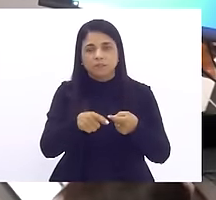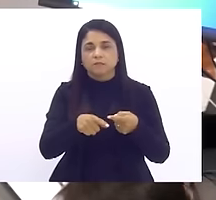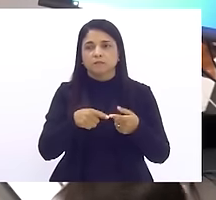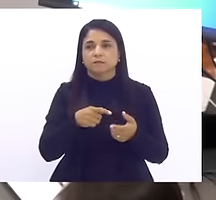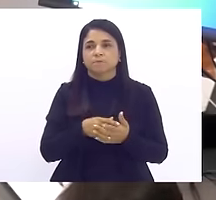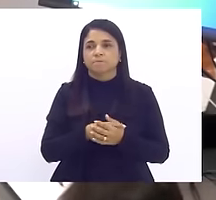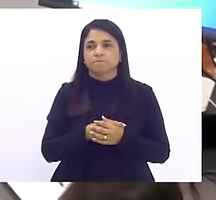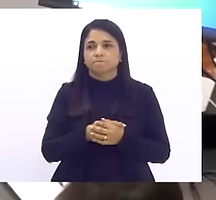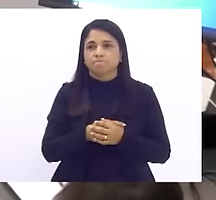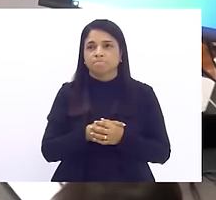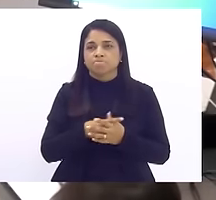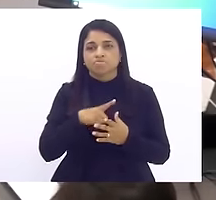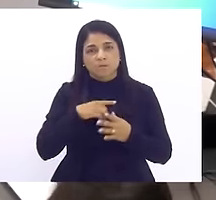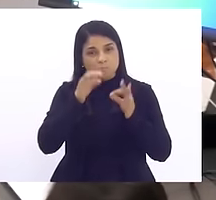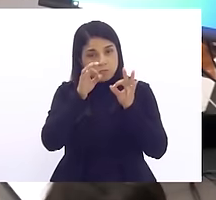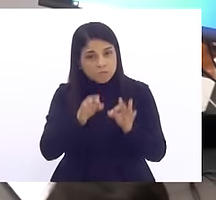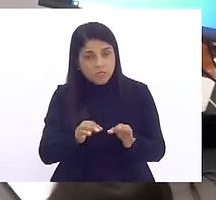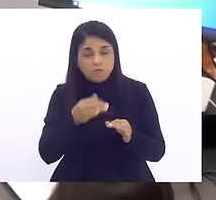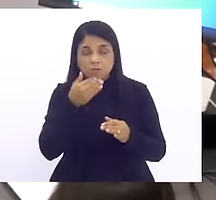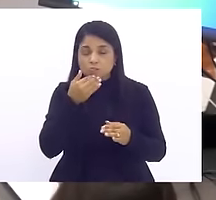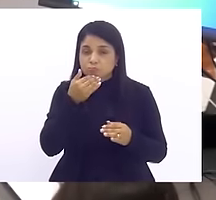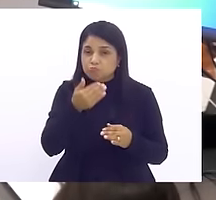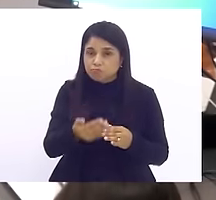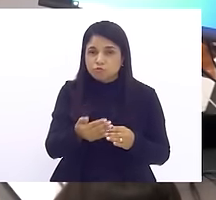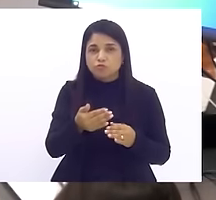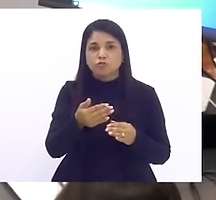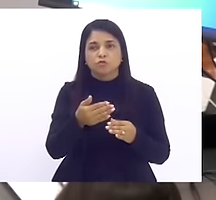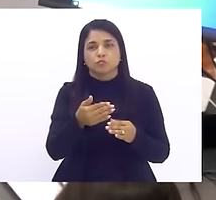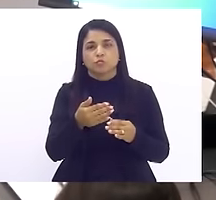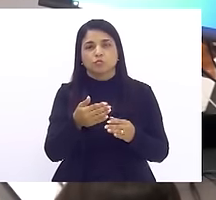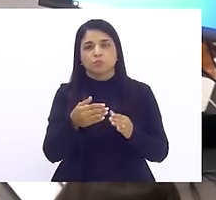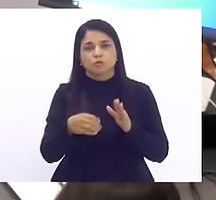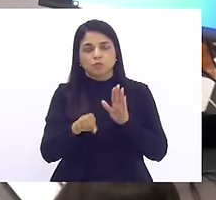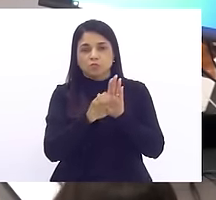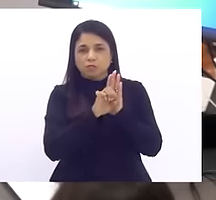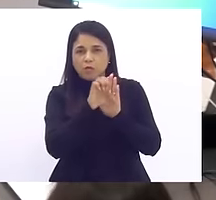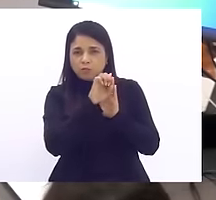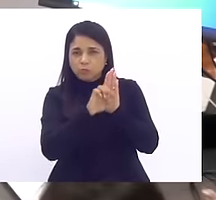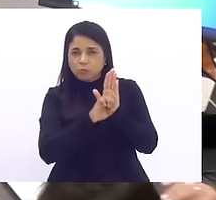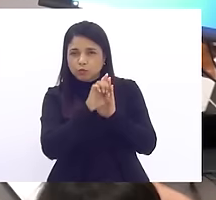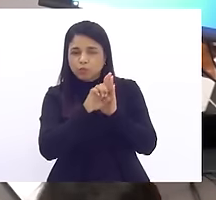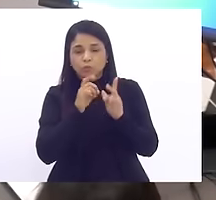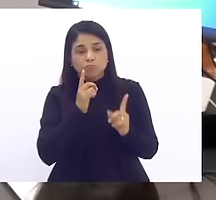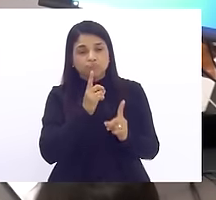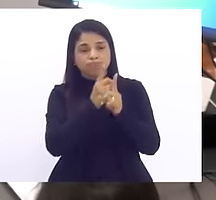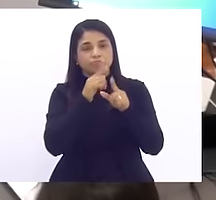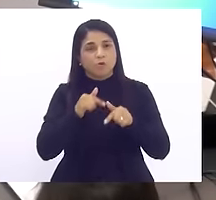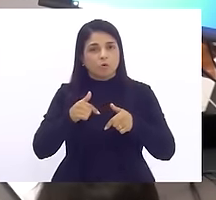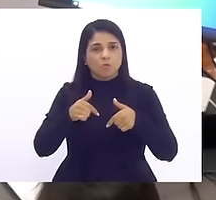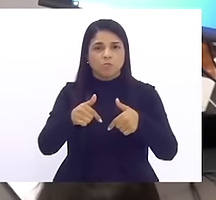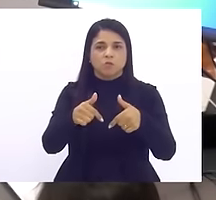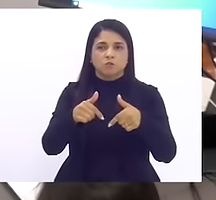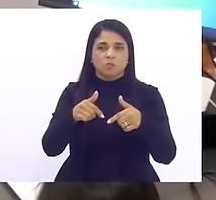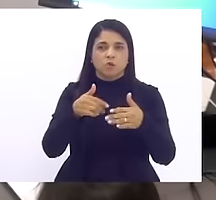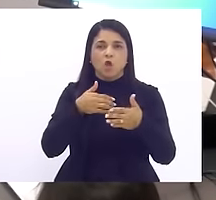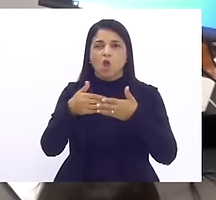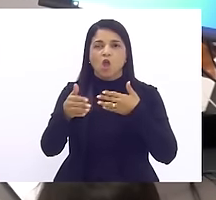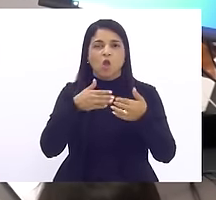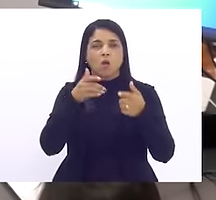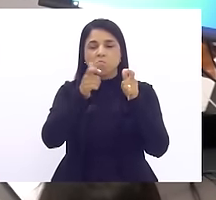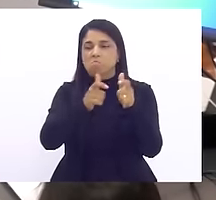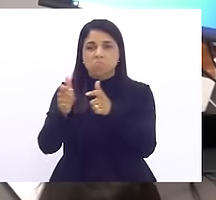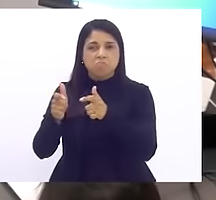e isso é o correto é o que a gente tá pedindo e o que a gente vai fazer no estatuto operação tem que ser identificada você não pode a qualquer momento